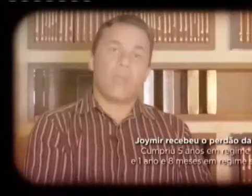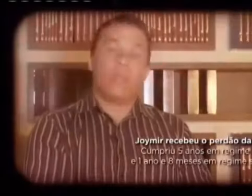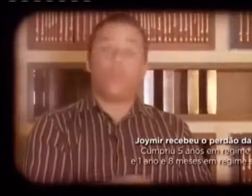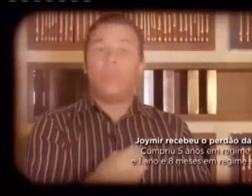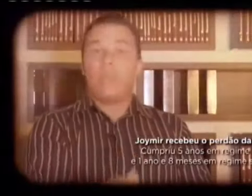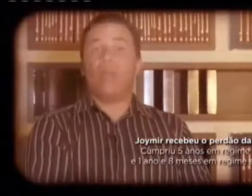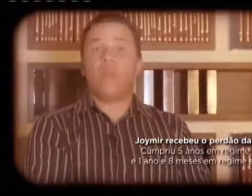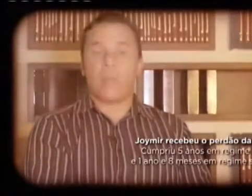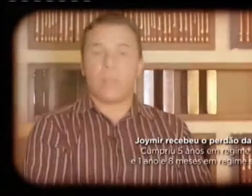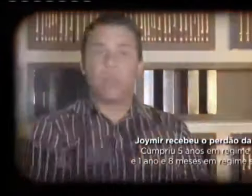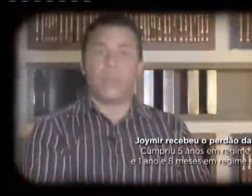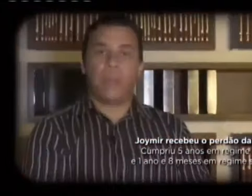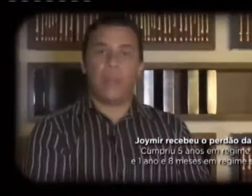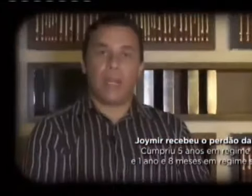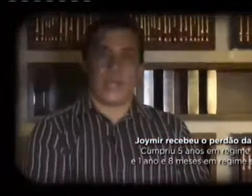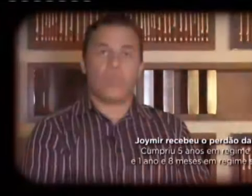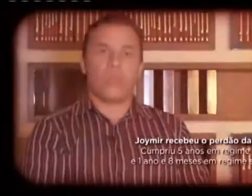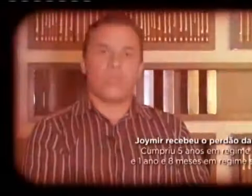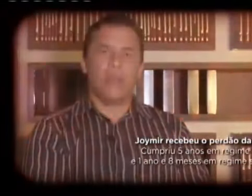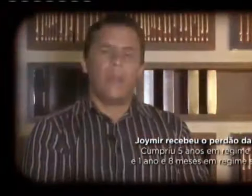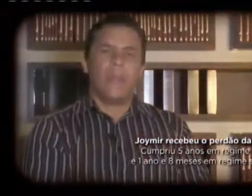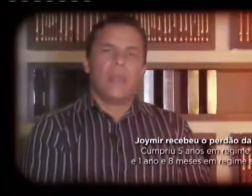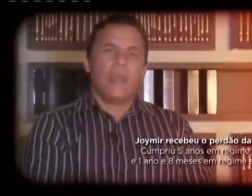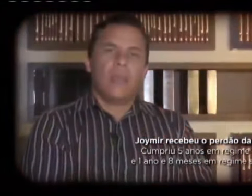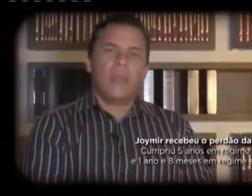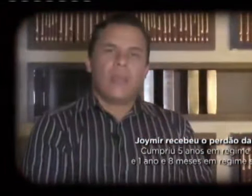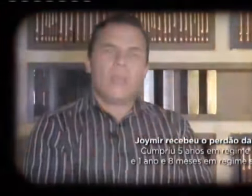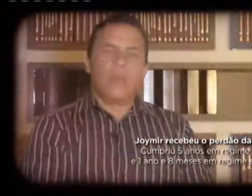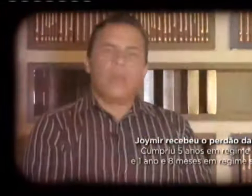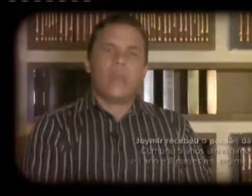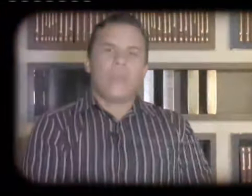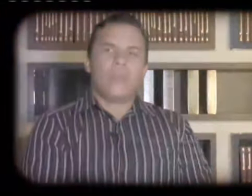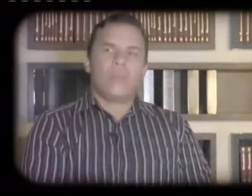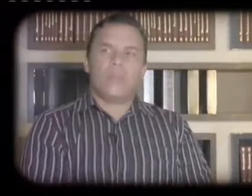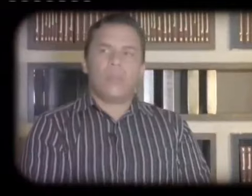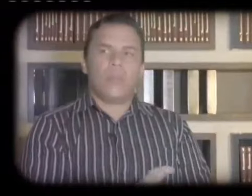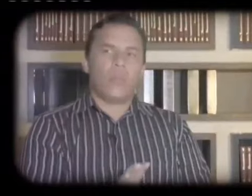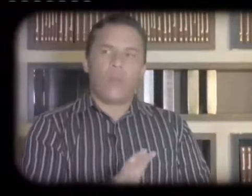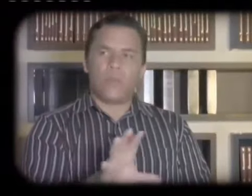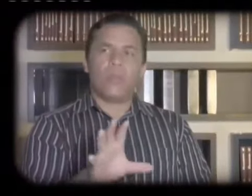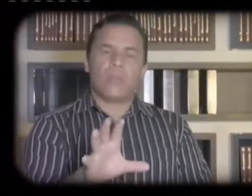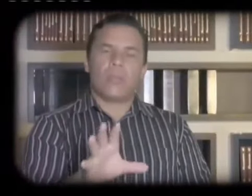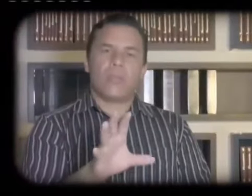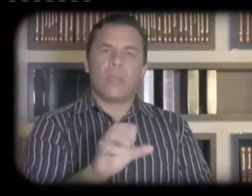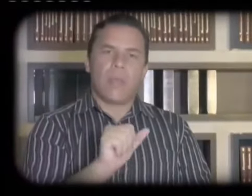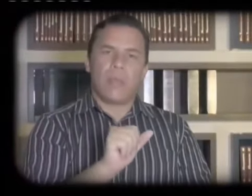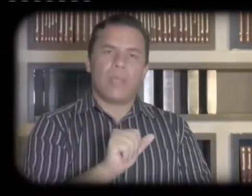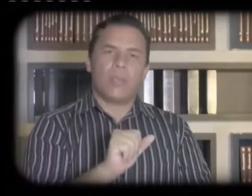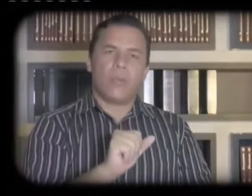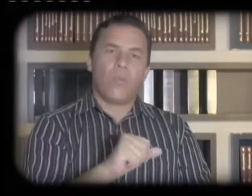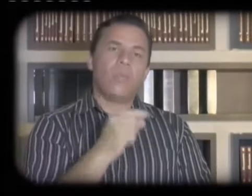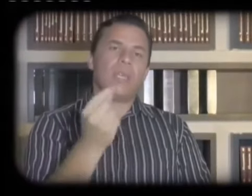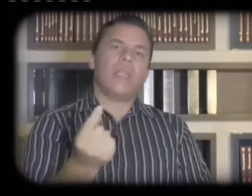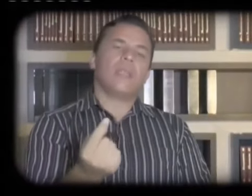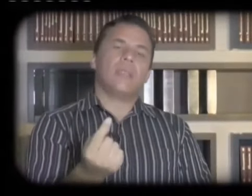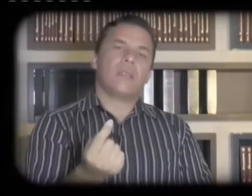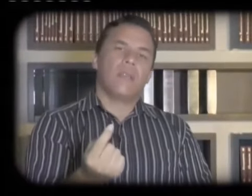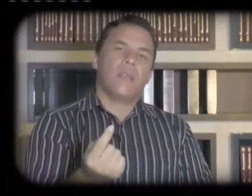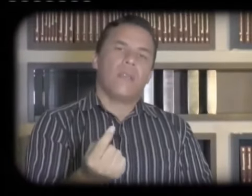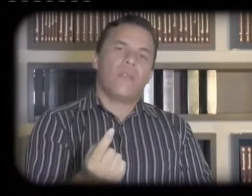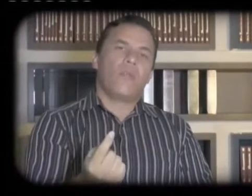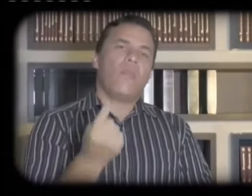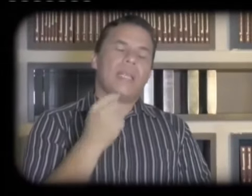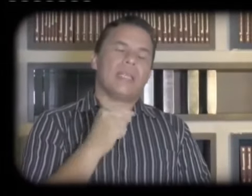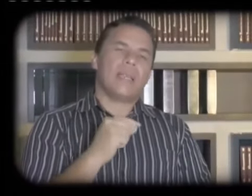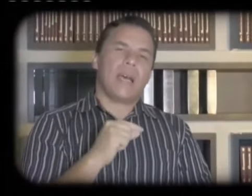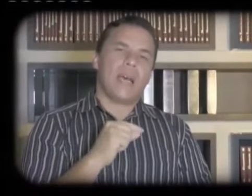eu retomei o hábito pela leitura. E isso despertou novos horizontes na minha mente. Um deles